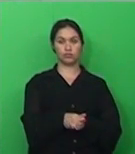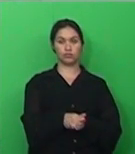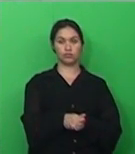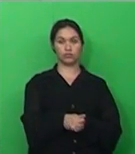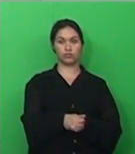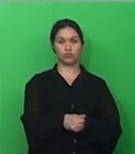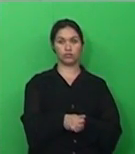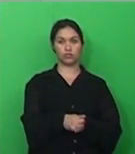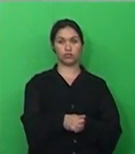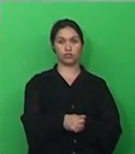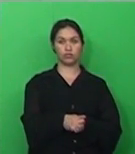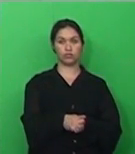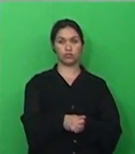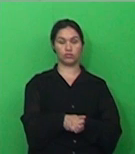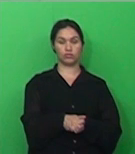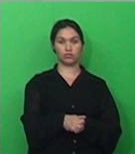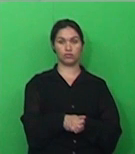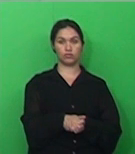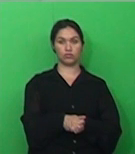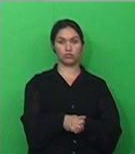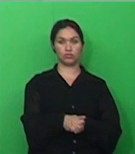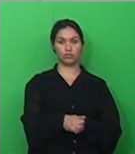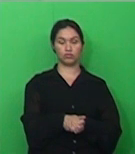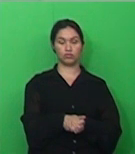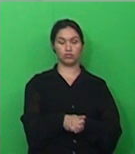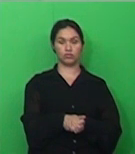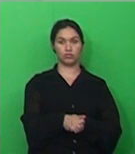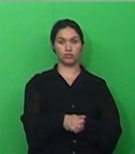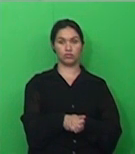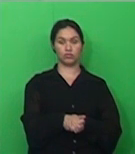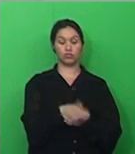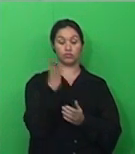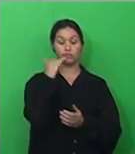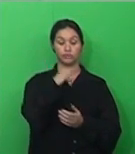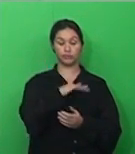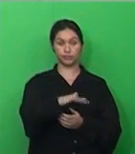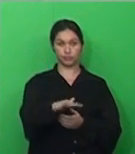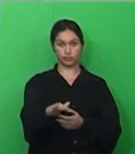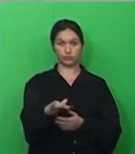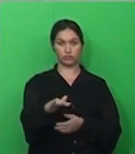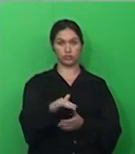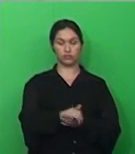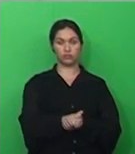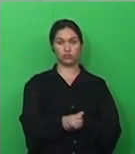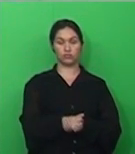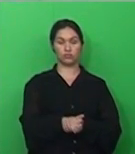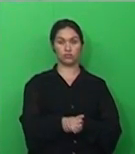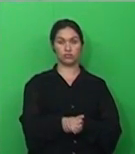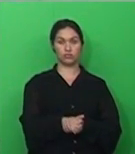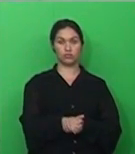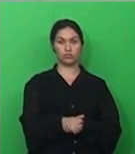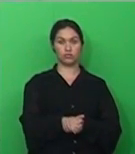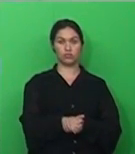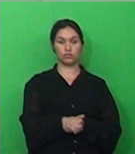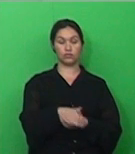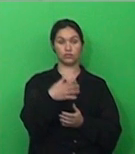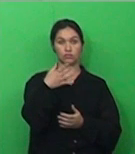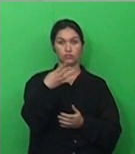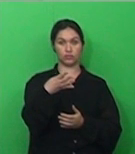relacionados à totalidade dos atendimentos às crianças no Hospital Materno Infantil. Destes,